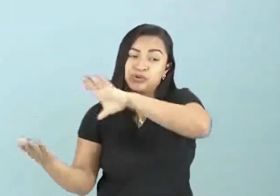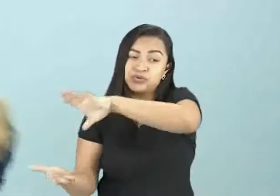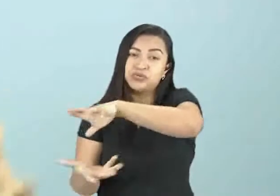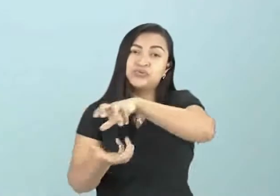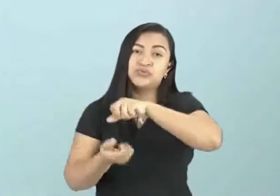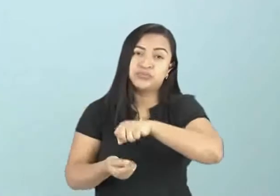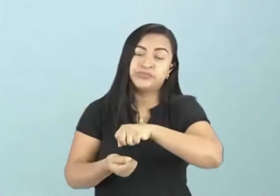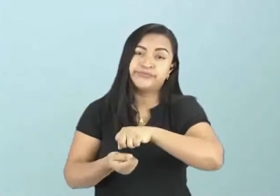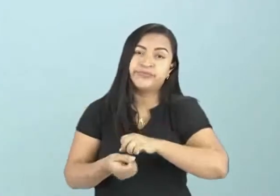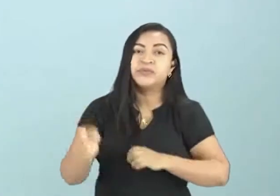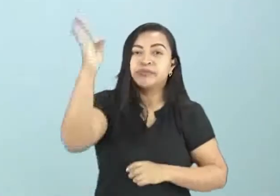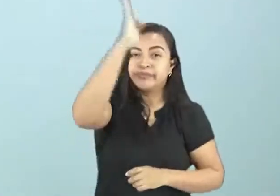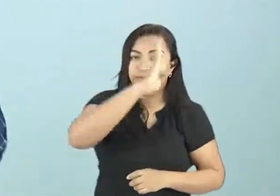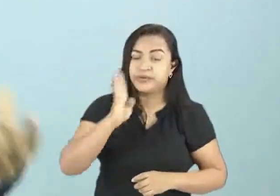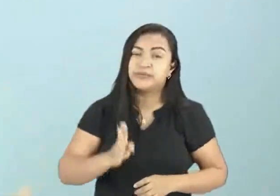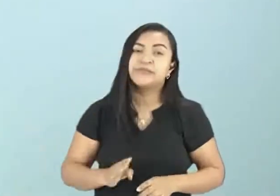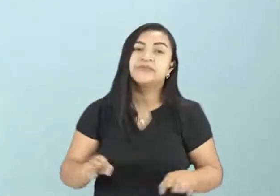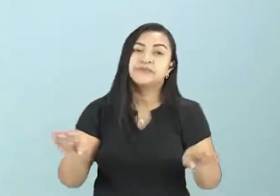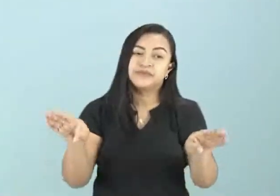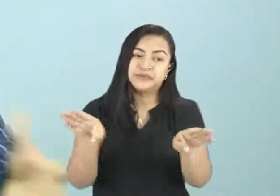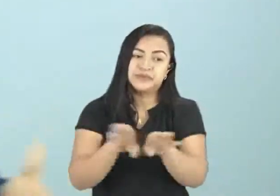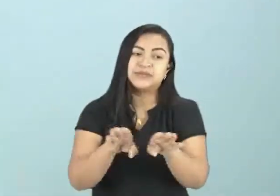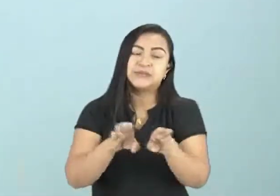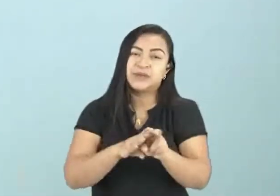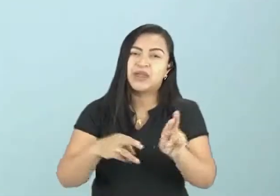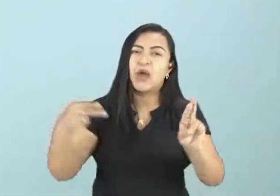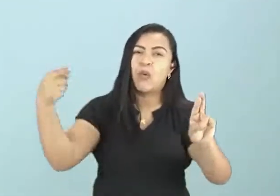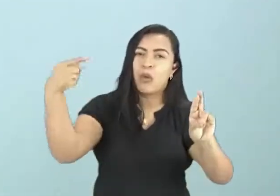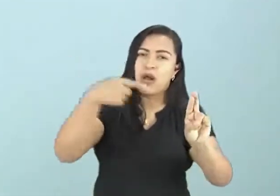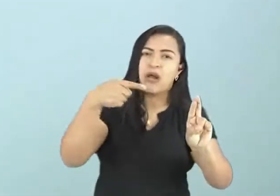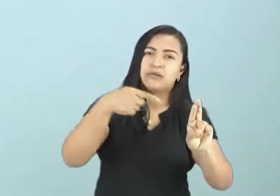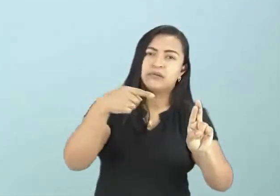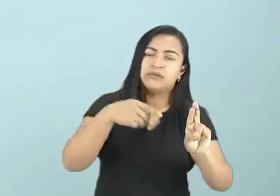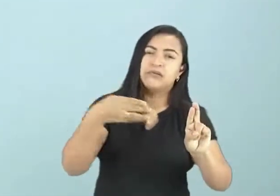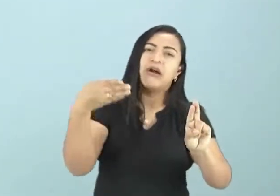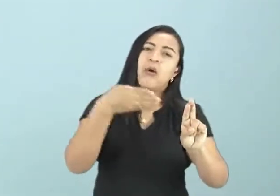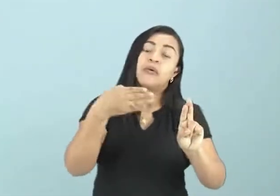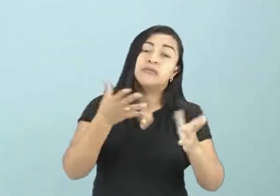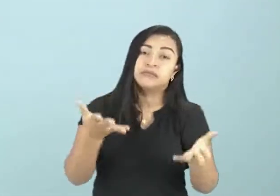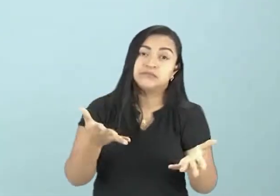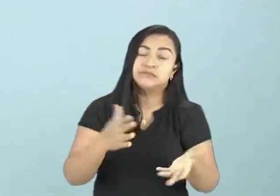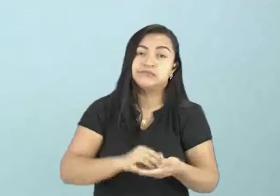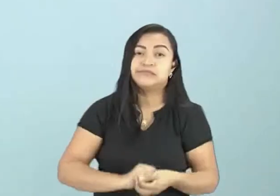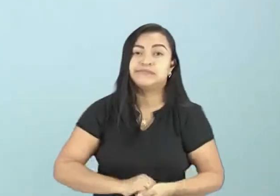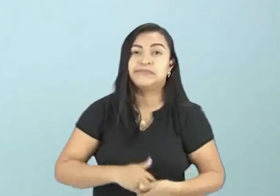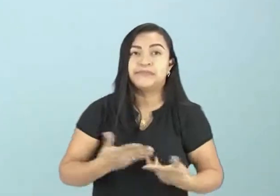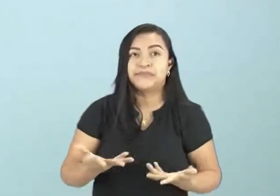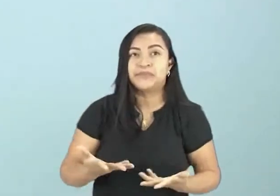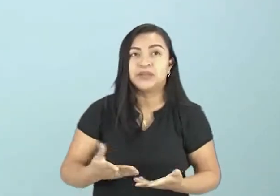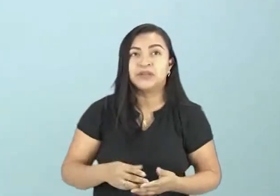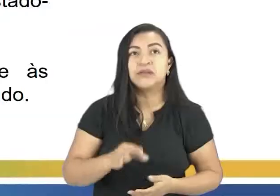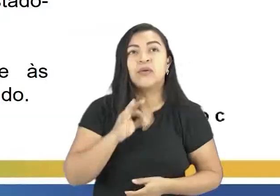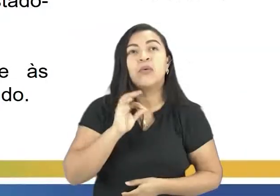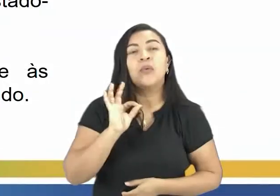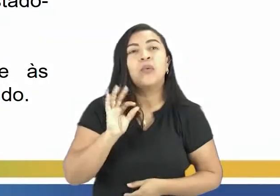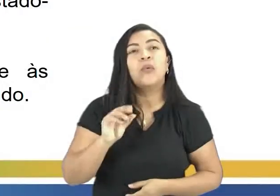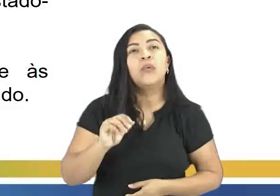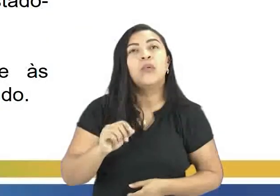Até para o Brasil é uma referência, para as religiões cristãs do mundo afora é uma referência. Então vamos lá para a alternativa de